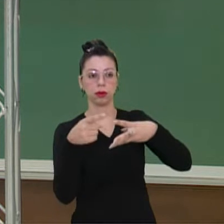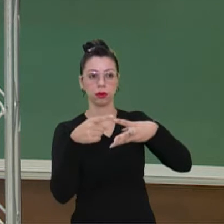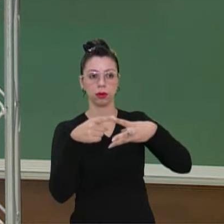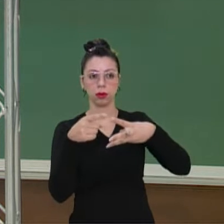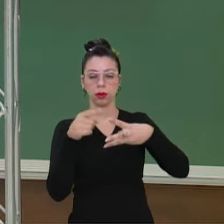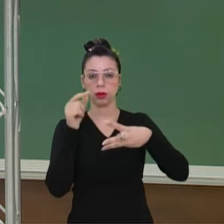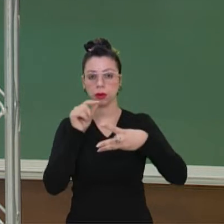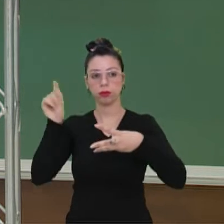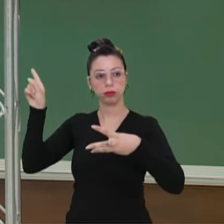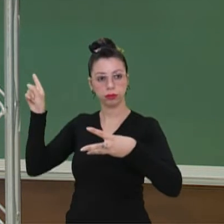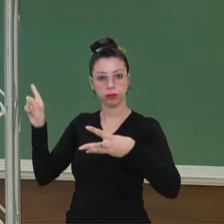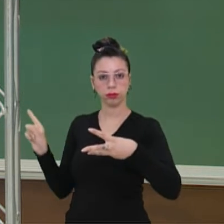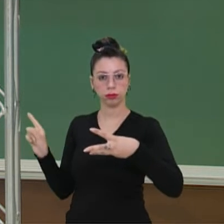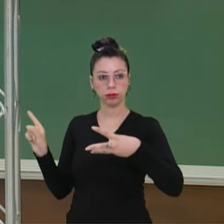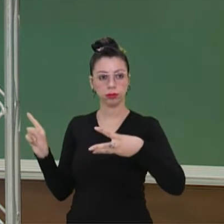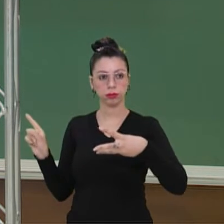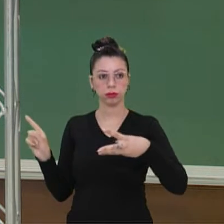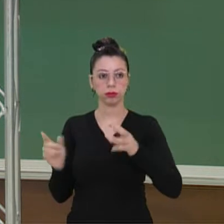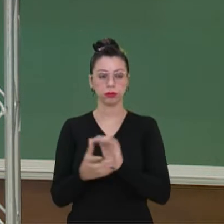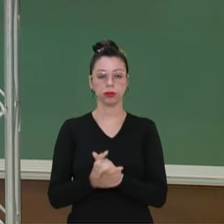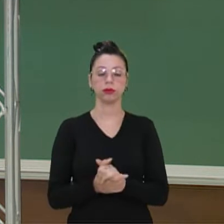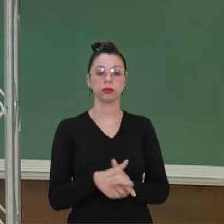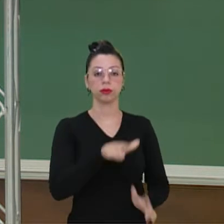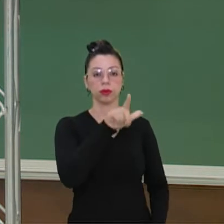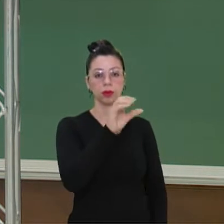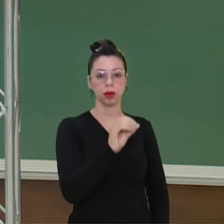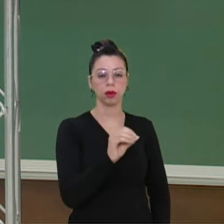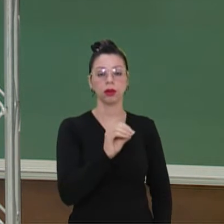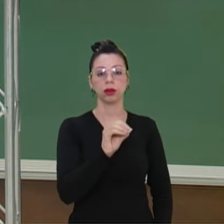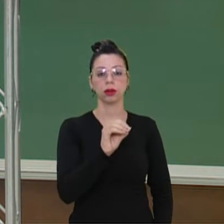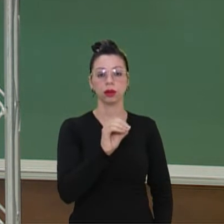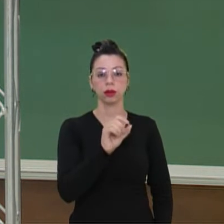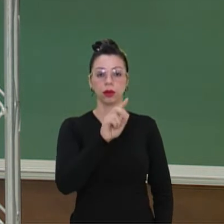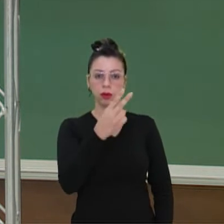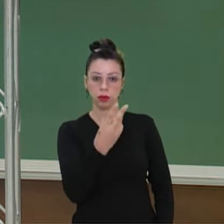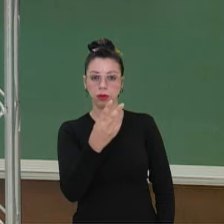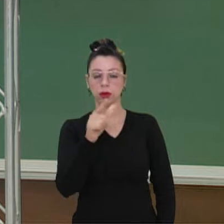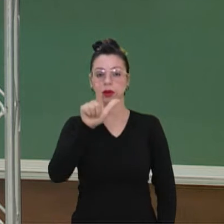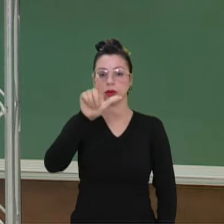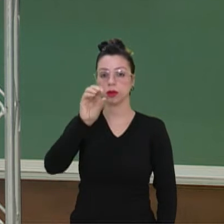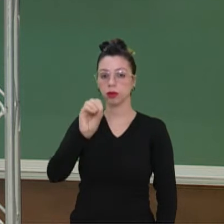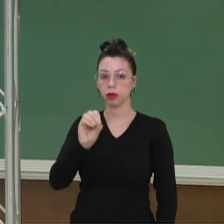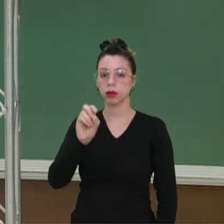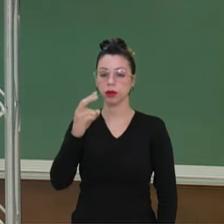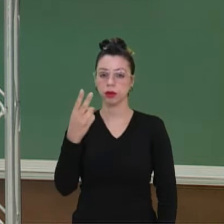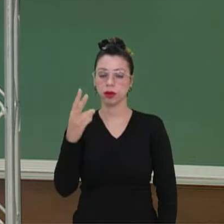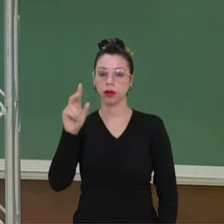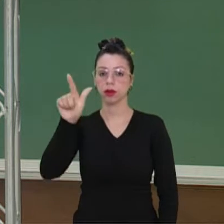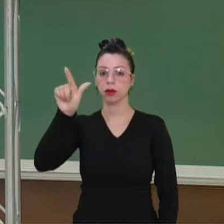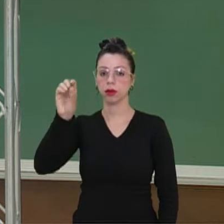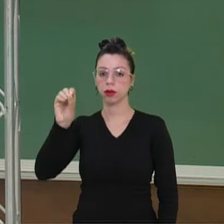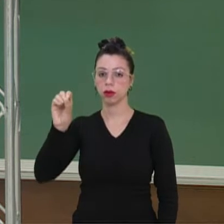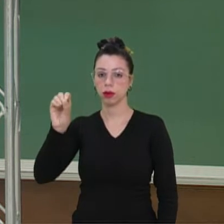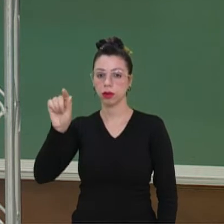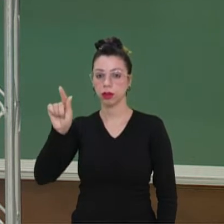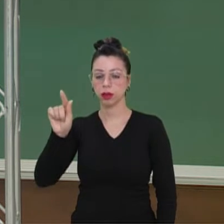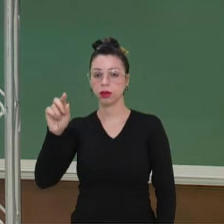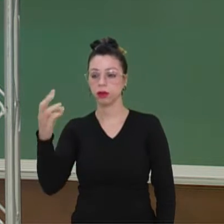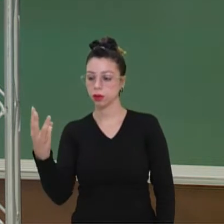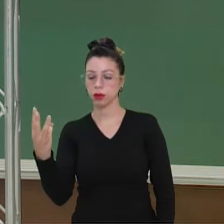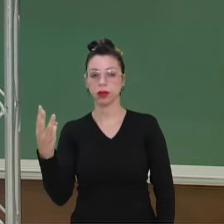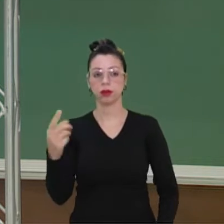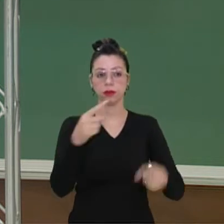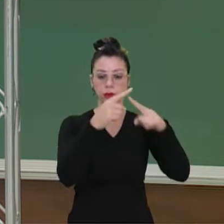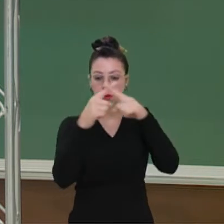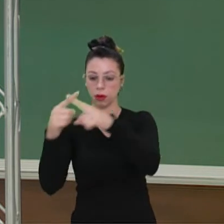2, que é aqui, mais log de 2 e mais log de 3. Legal, né? Agora olha outra aqui, ó. Ló aqui igual